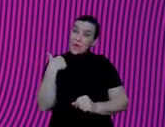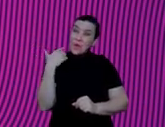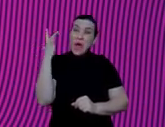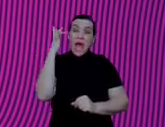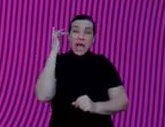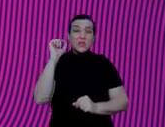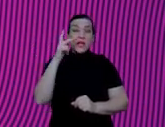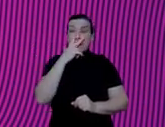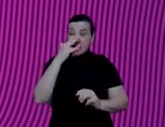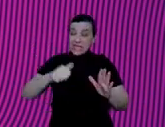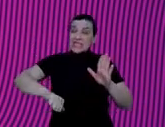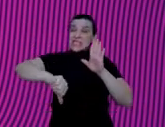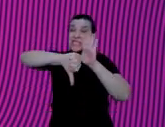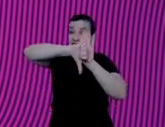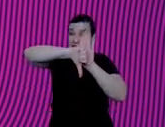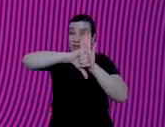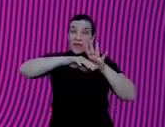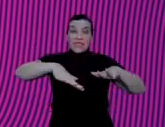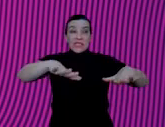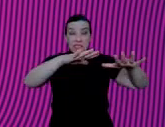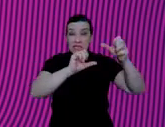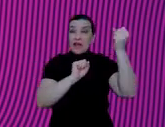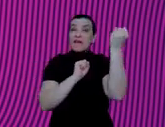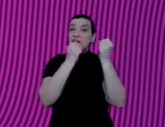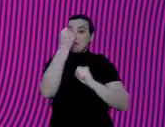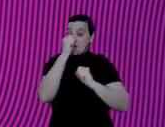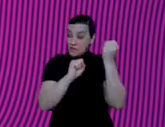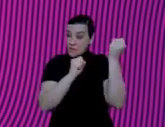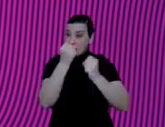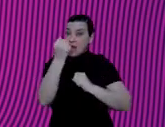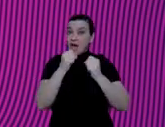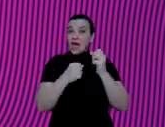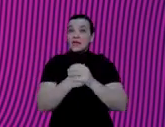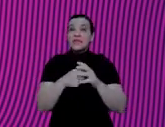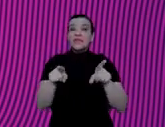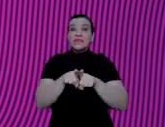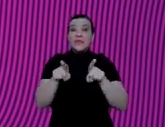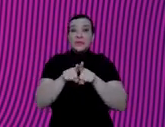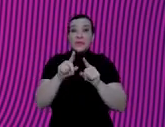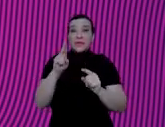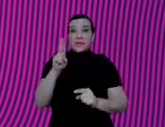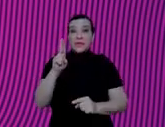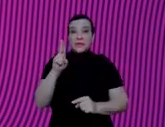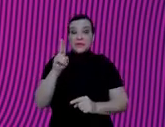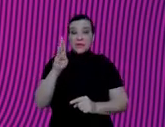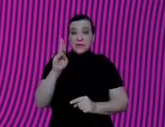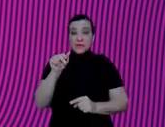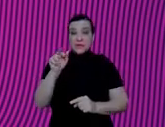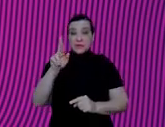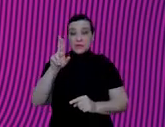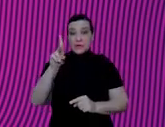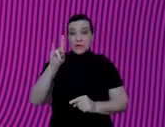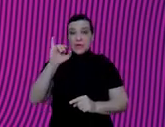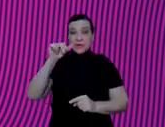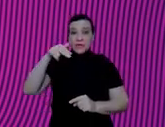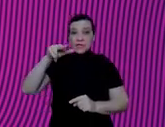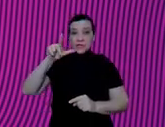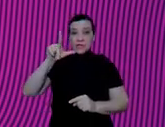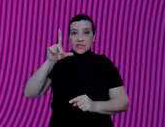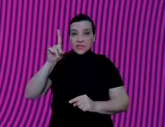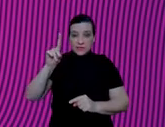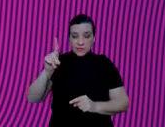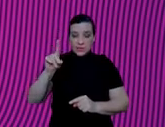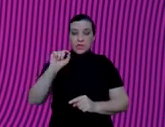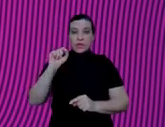indústria farmacêutica, né, a Purdue Pharma admitiu a sua culpa na justiça norte-americana no ano passado, em 2020, né,